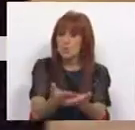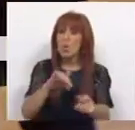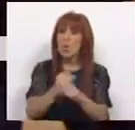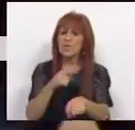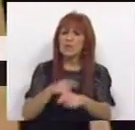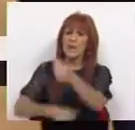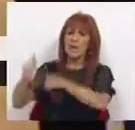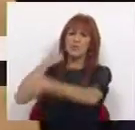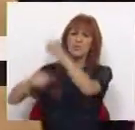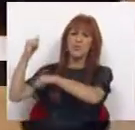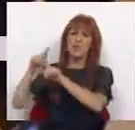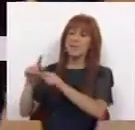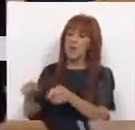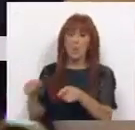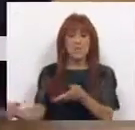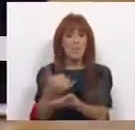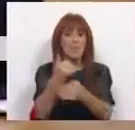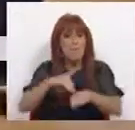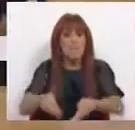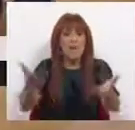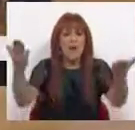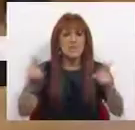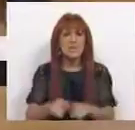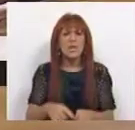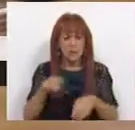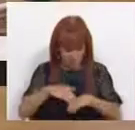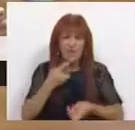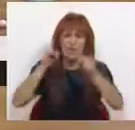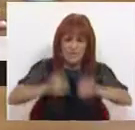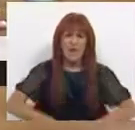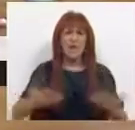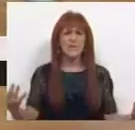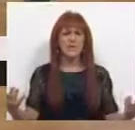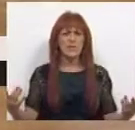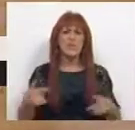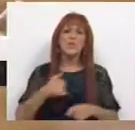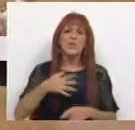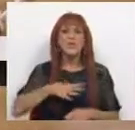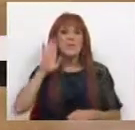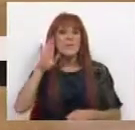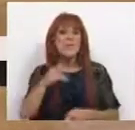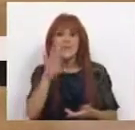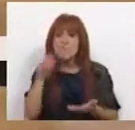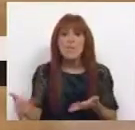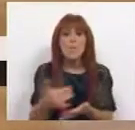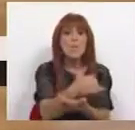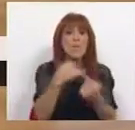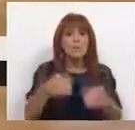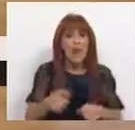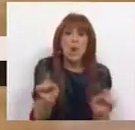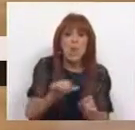noutras legislaturas para que esse levantamento fosse feito. E falaremos outra vez. Mas eu gostava de saber se o levantamento está